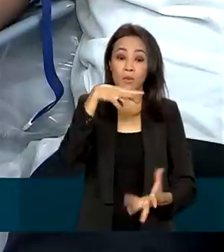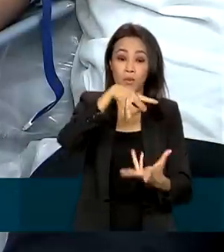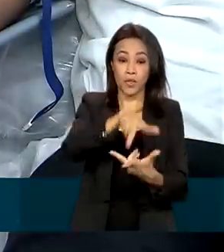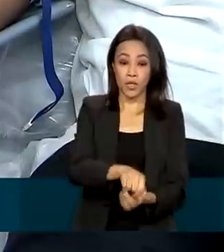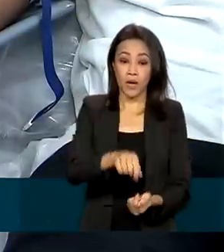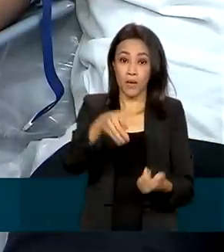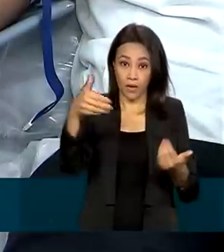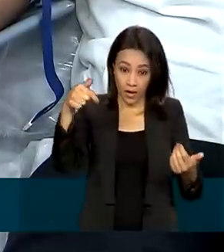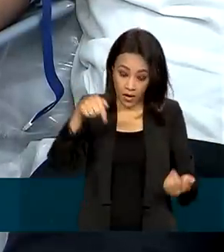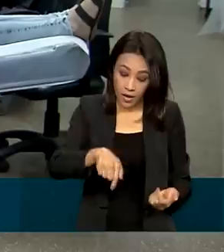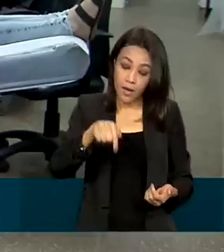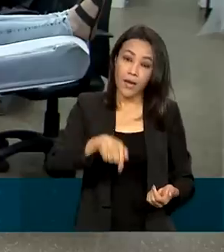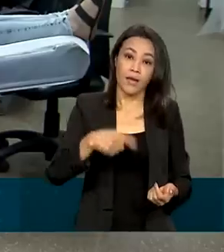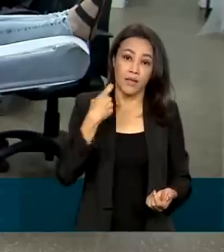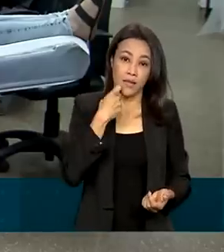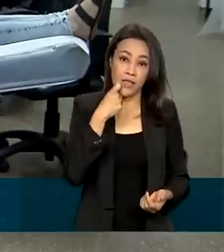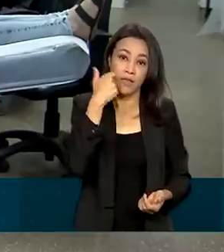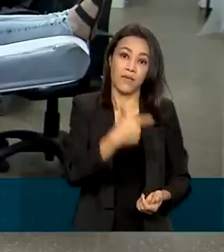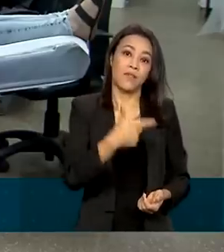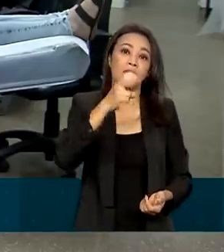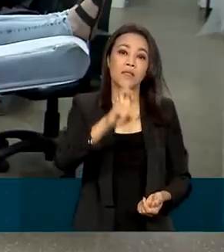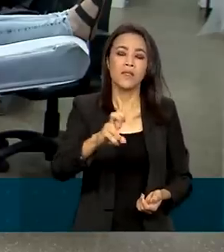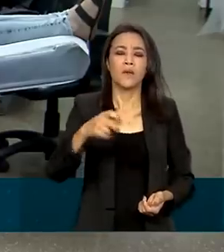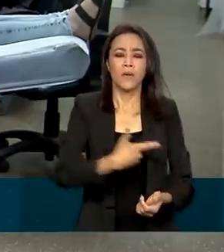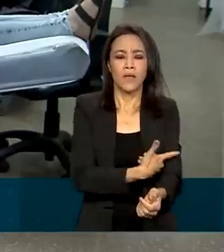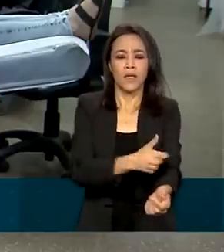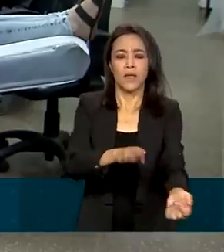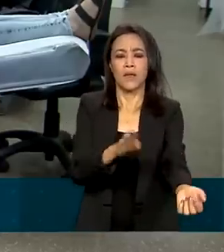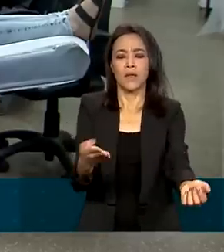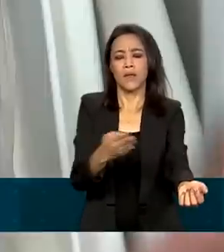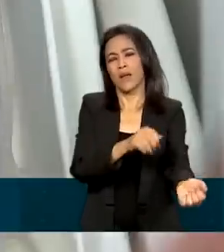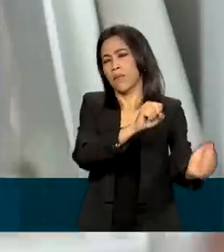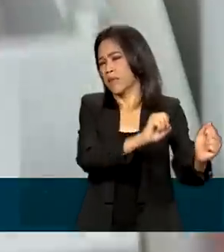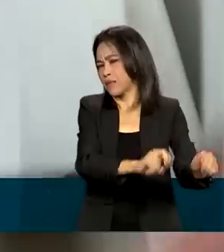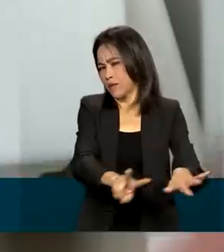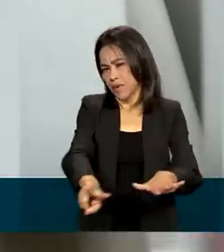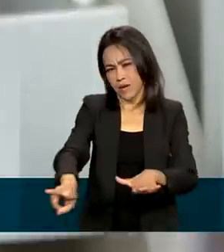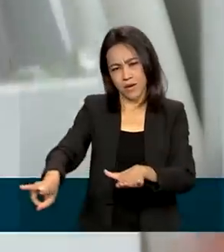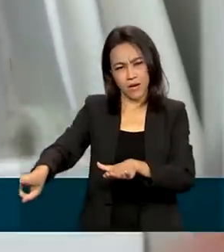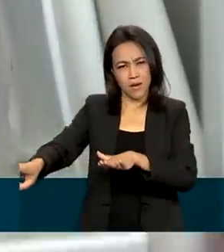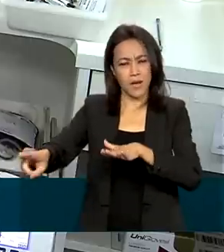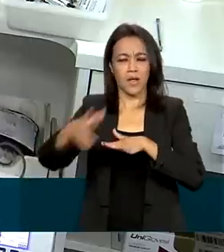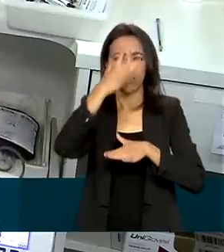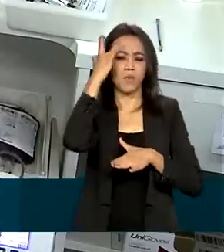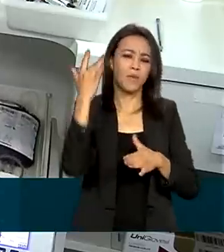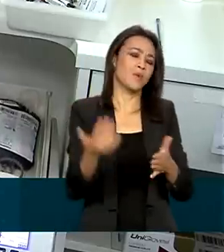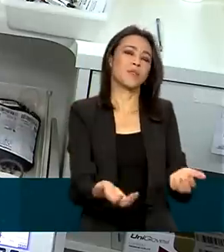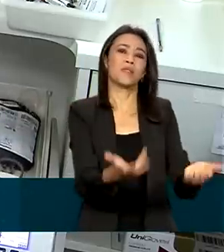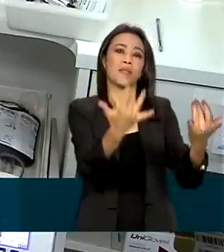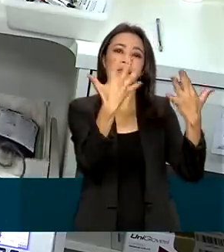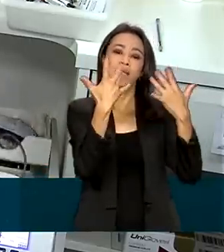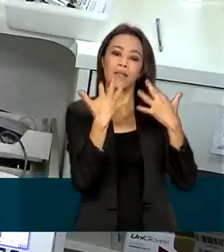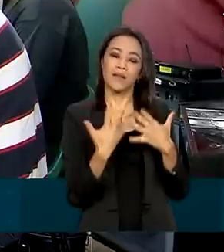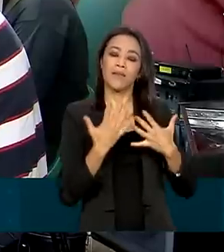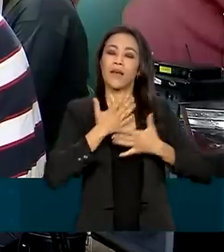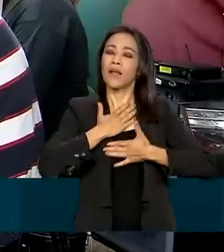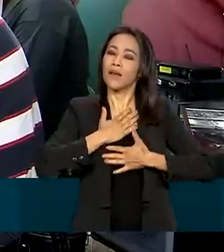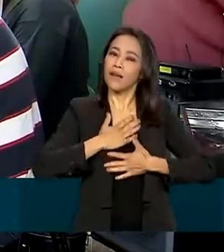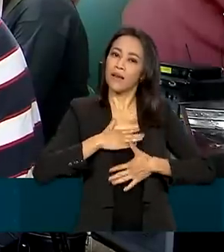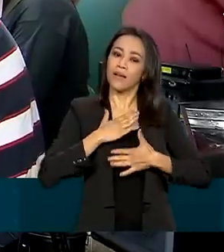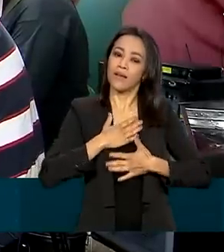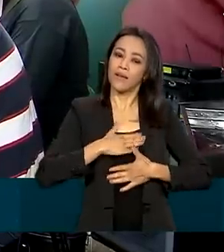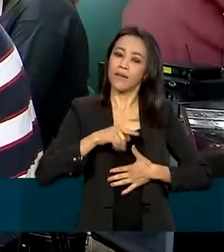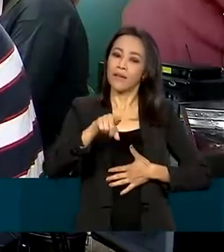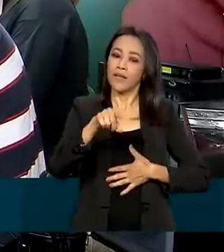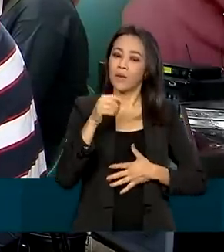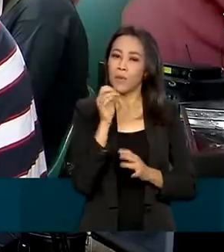esta sexta, 25, e o Hemocentro estende a campanha para toda semana, para receber bem e deixar mais tranquilos os doadores. Que tal